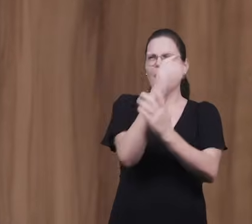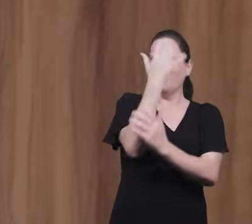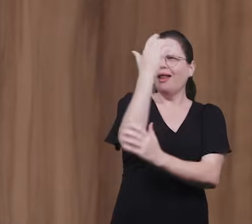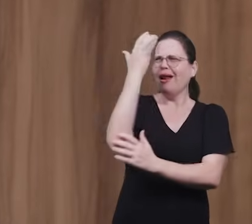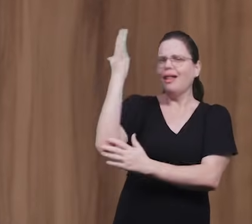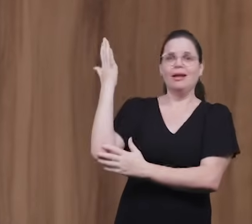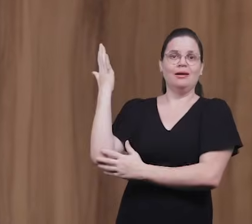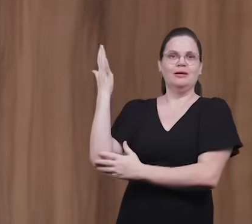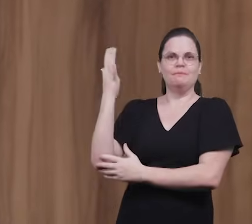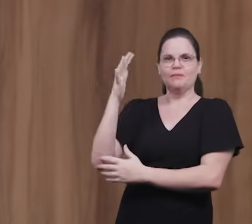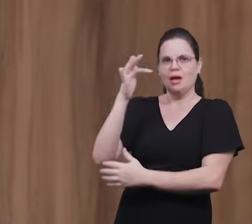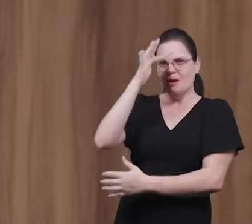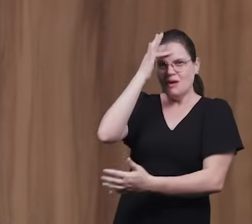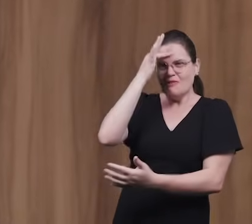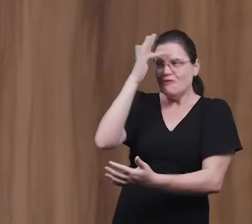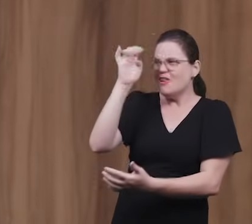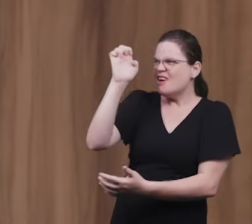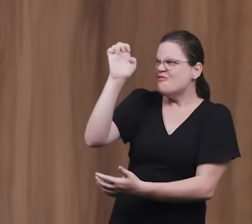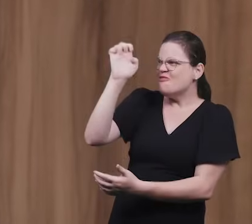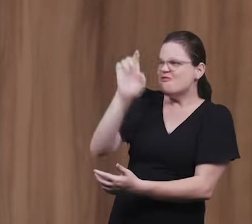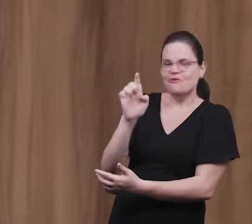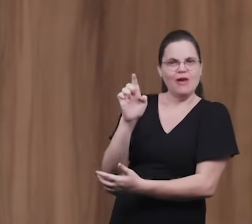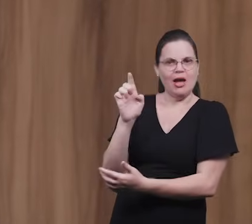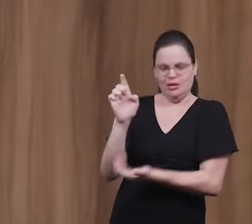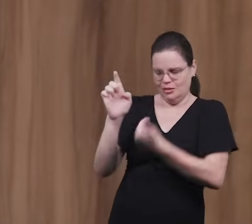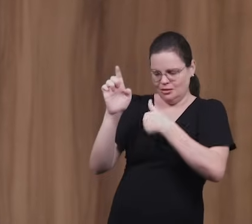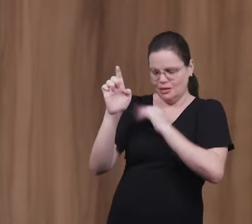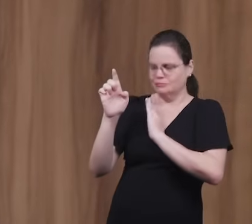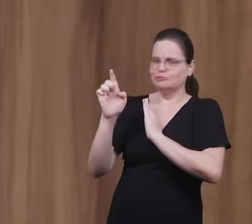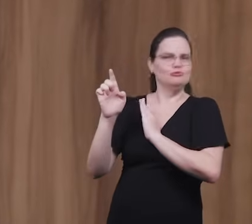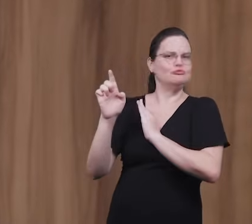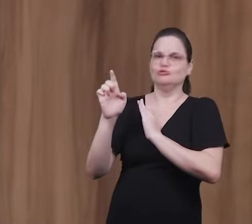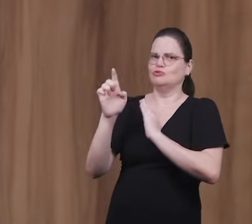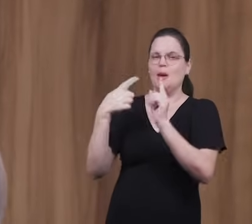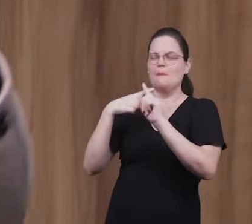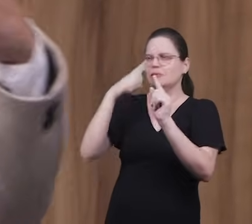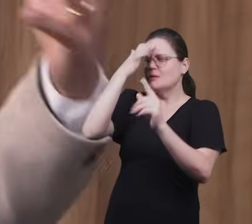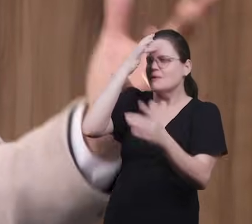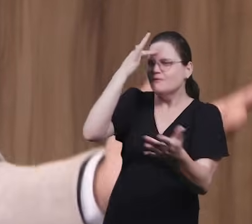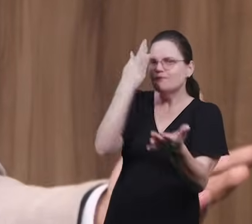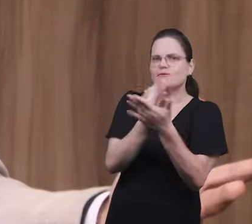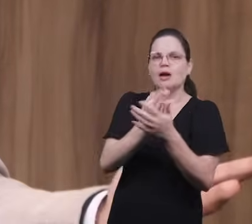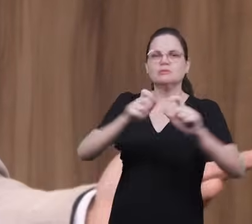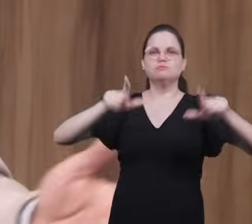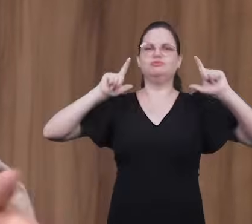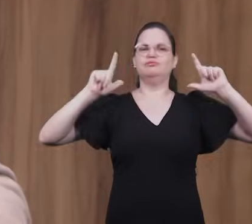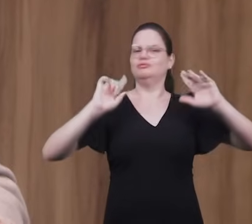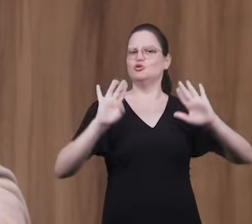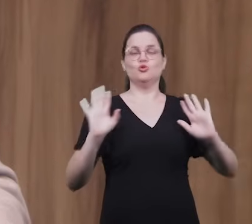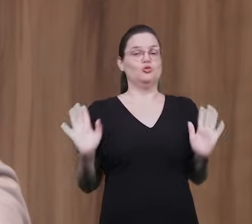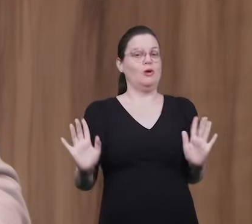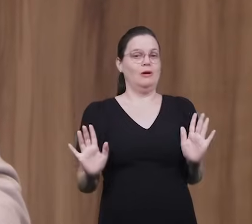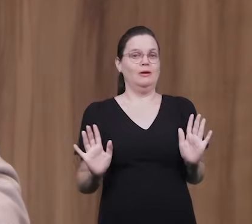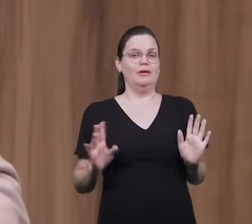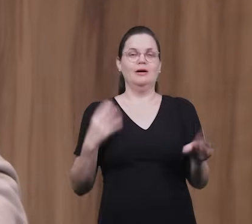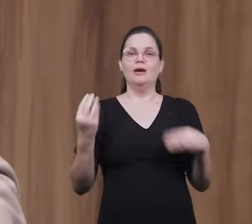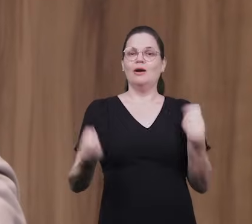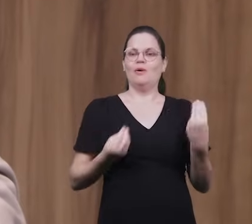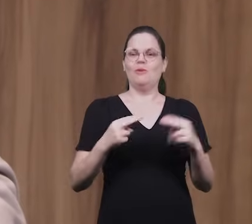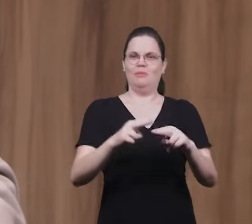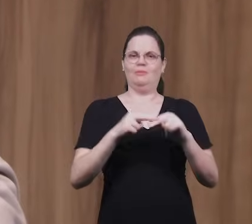uma fé que não é mais uma fé intrínseca, mas agora uma fé exteriorizada, através